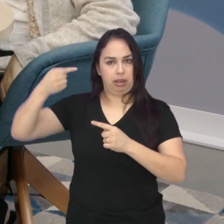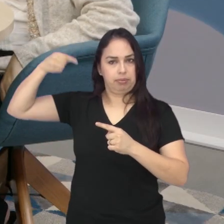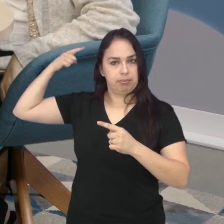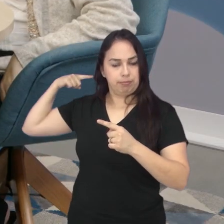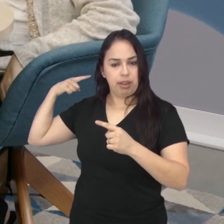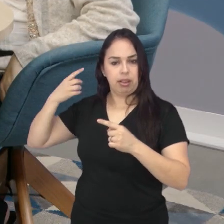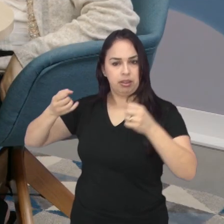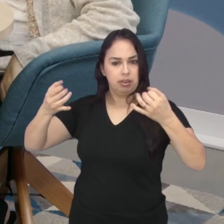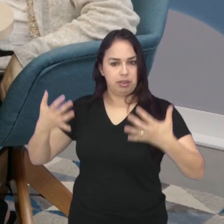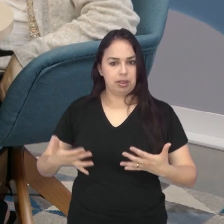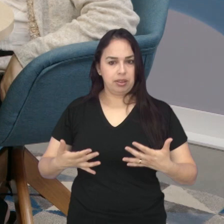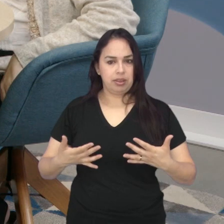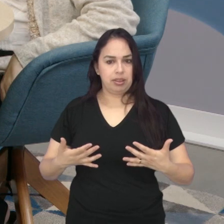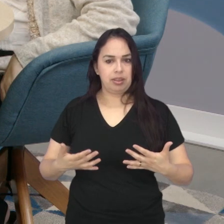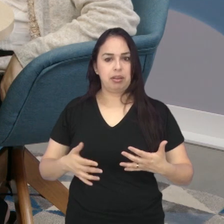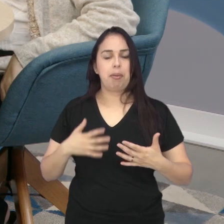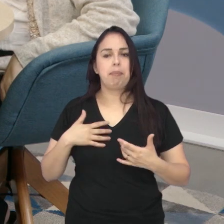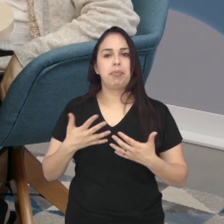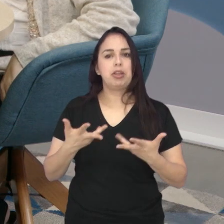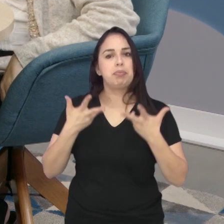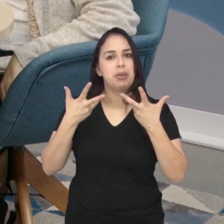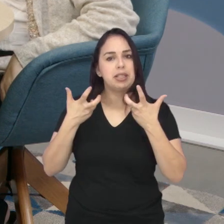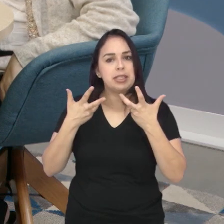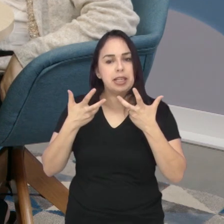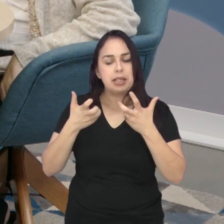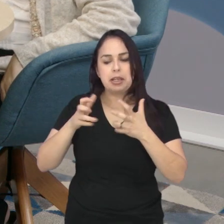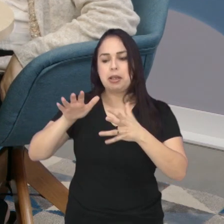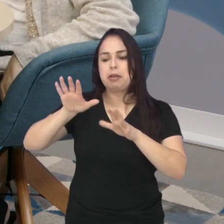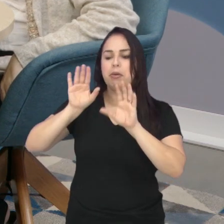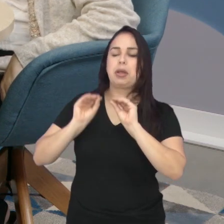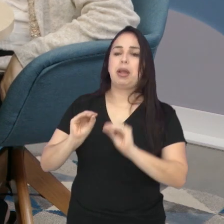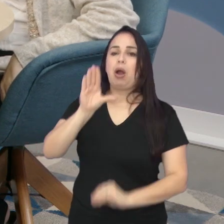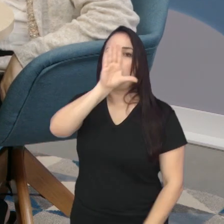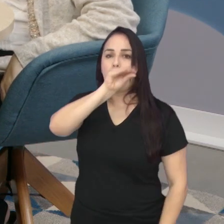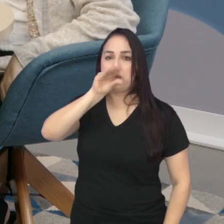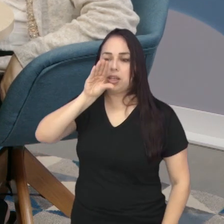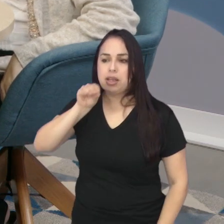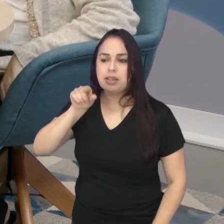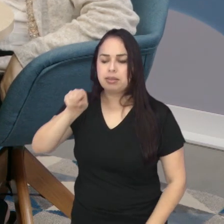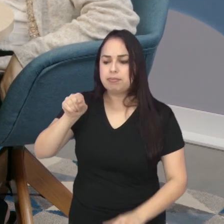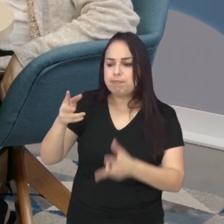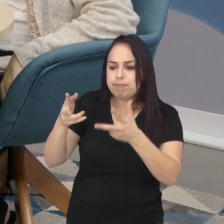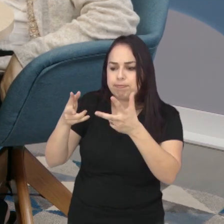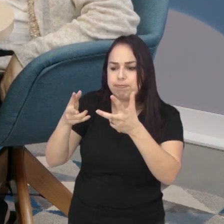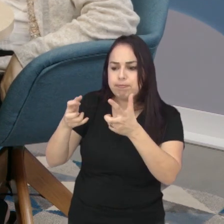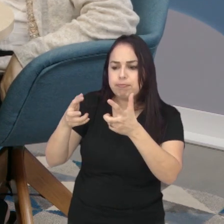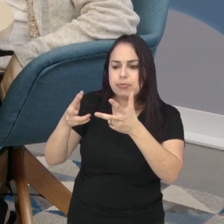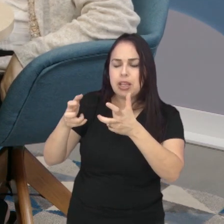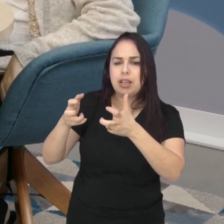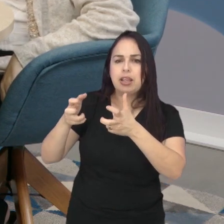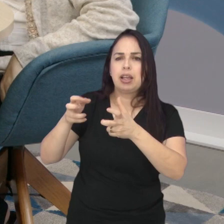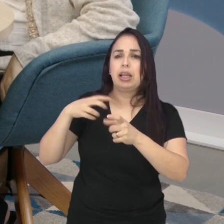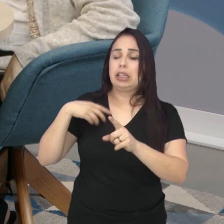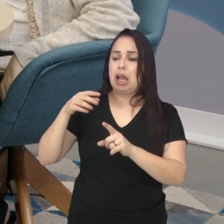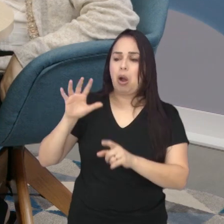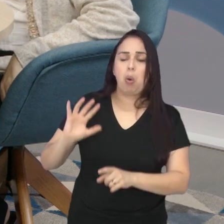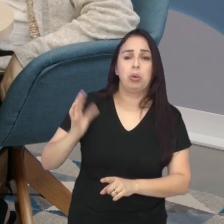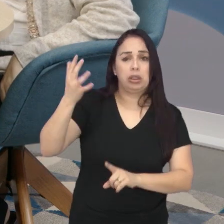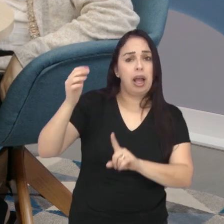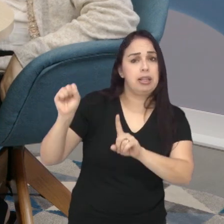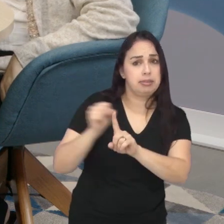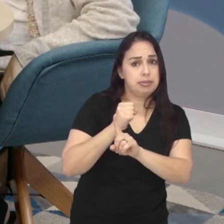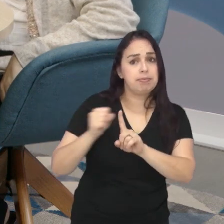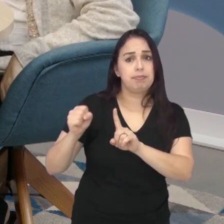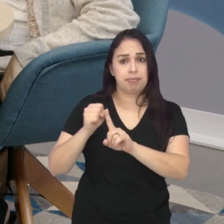antes, infelizmente cada vez mais cedo, né, a gente percebe também muitos adolescentes já enfrentando sinais de violência e que